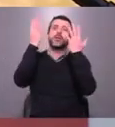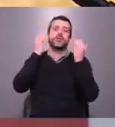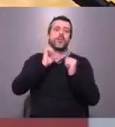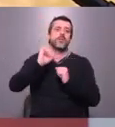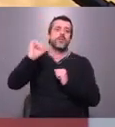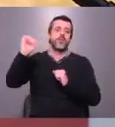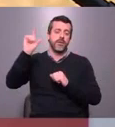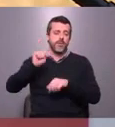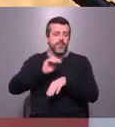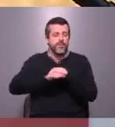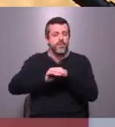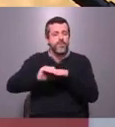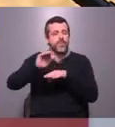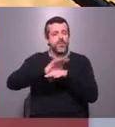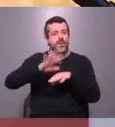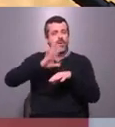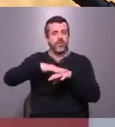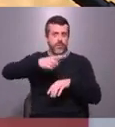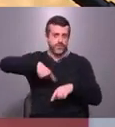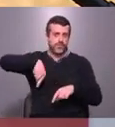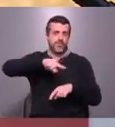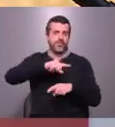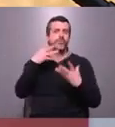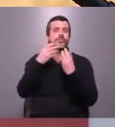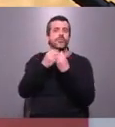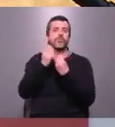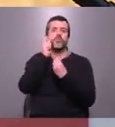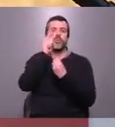Sua bondade para conosco em Jesus Cristo.